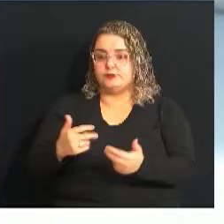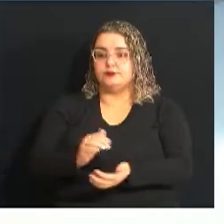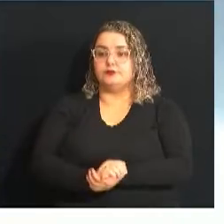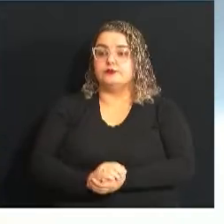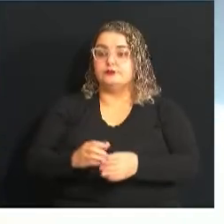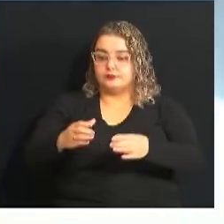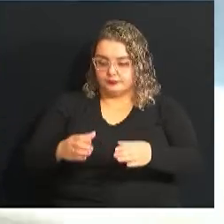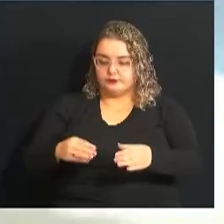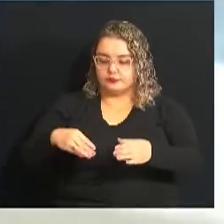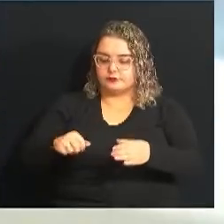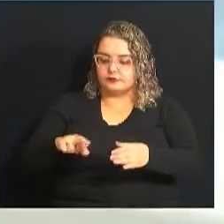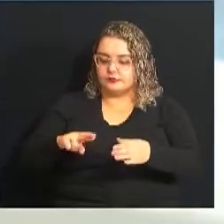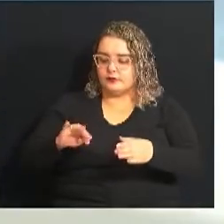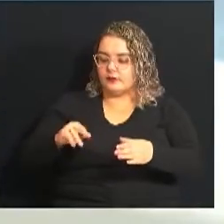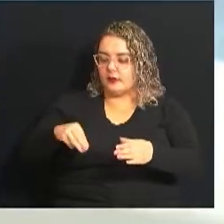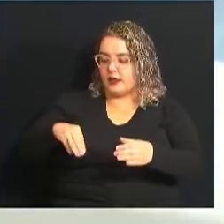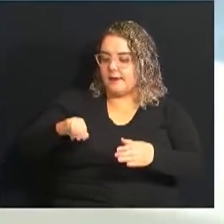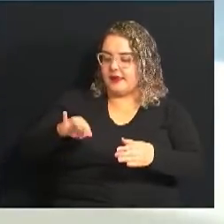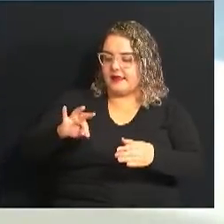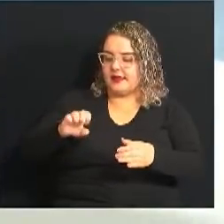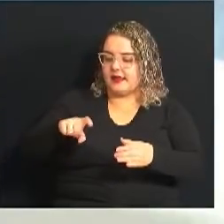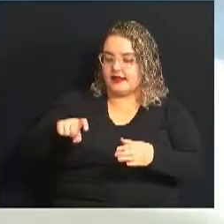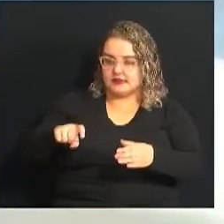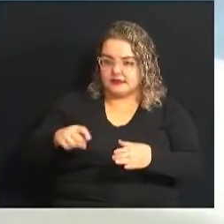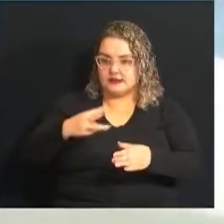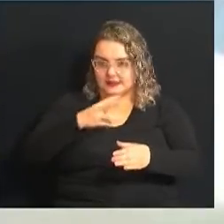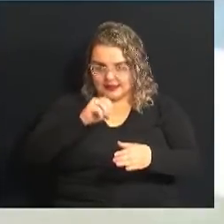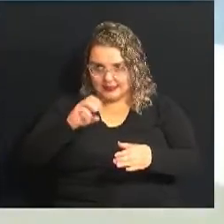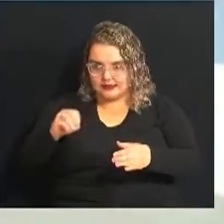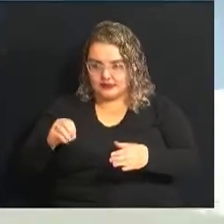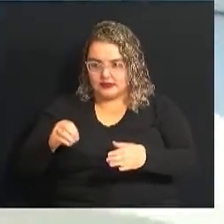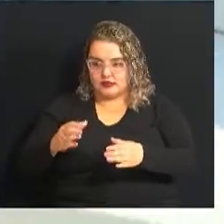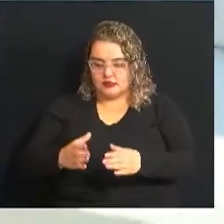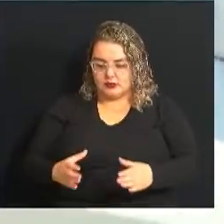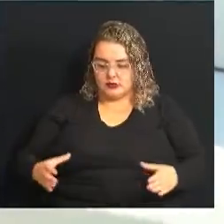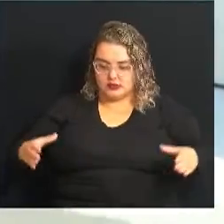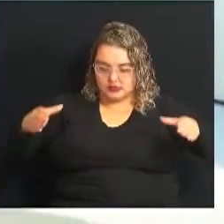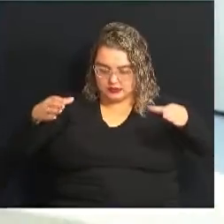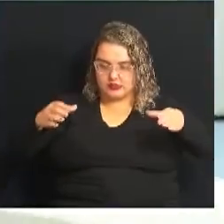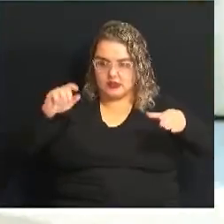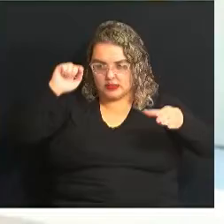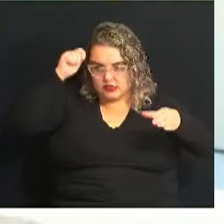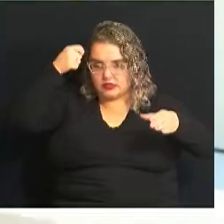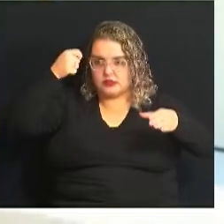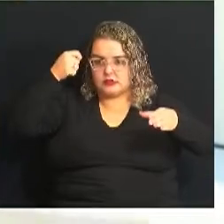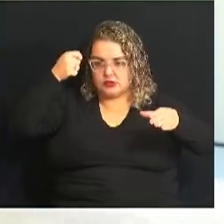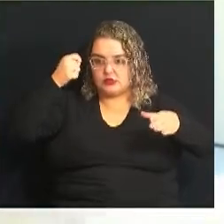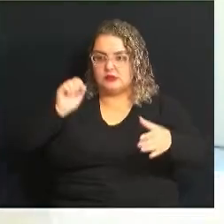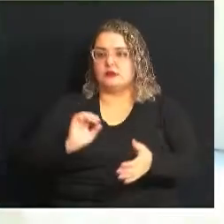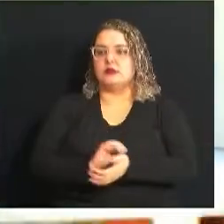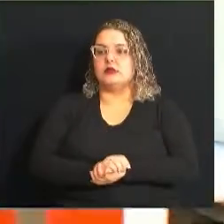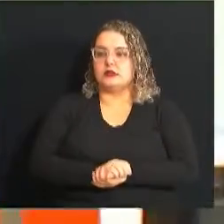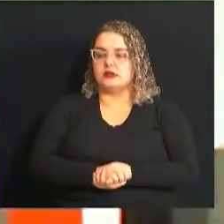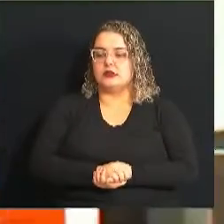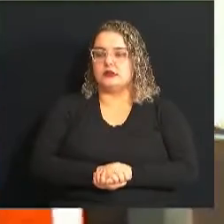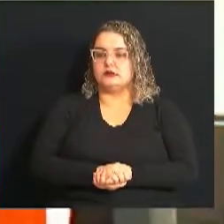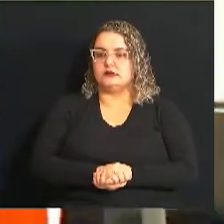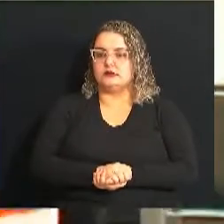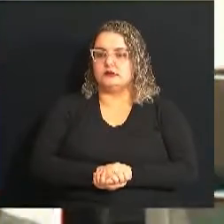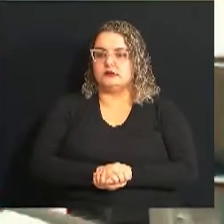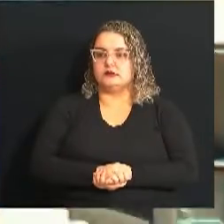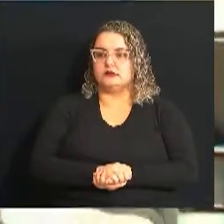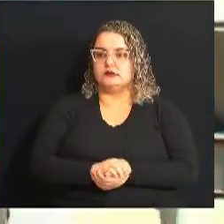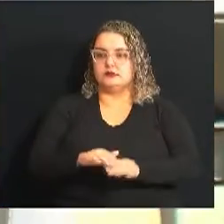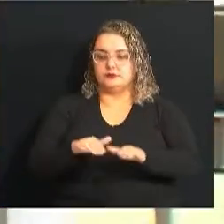Marmitex, 300 Marmitex, são colocadas nessas caixas que a gente pode ver aqui ao fundo, né? Em cima da